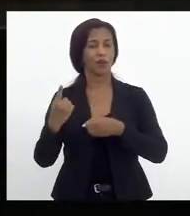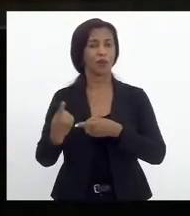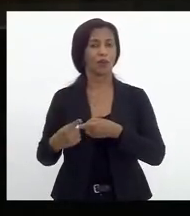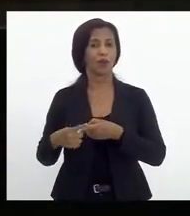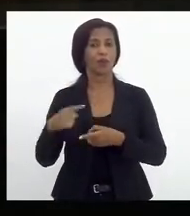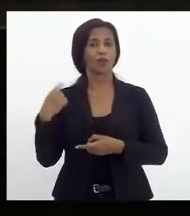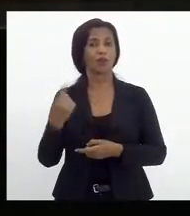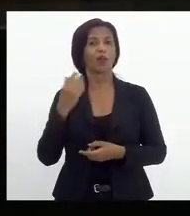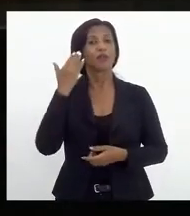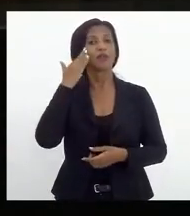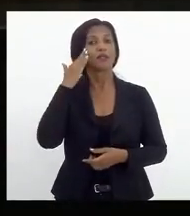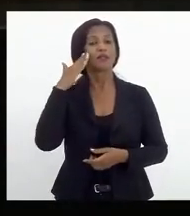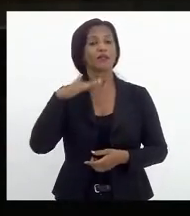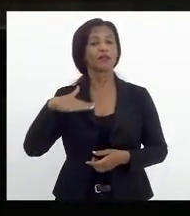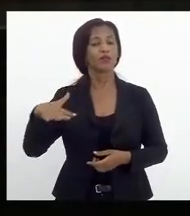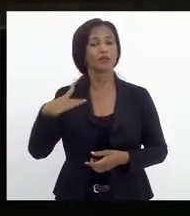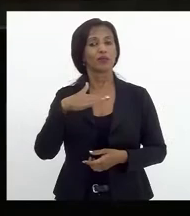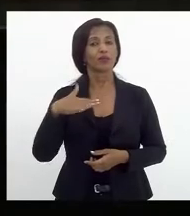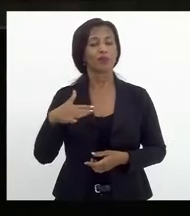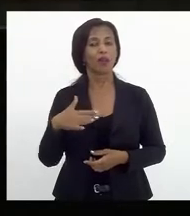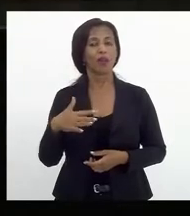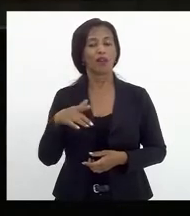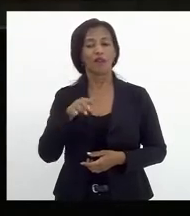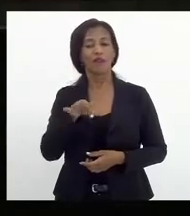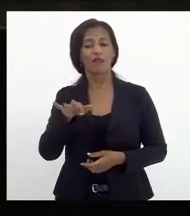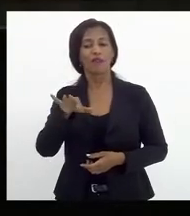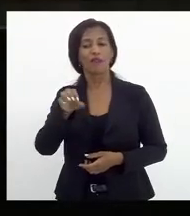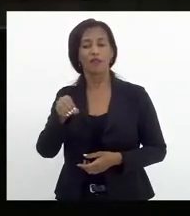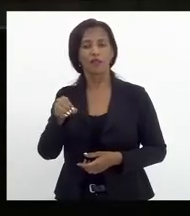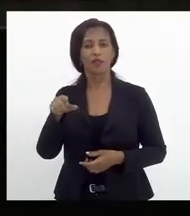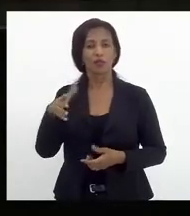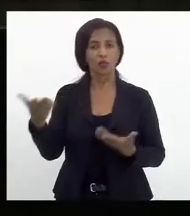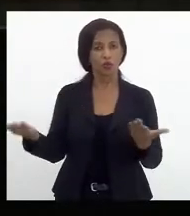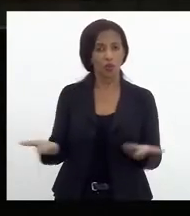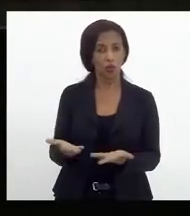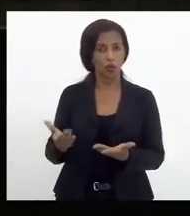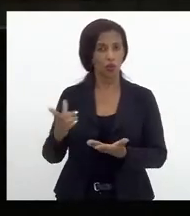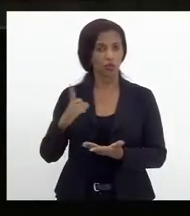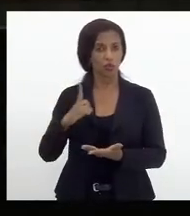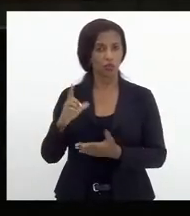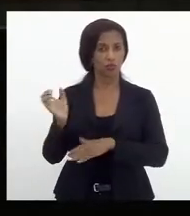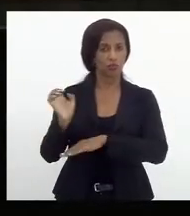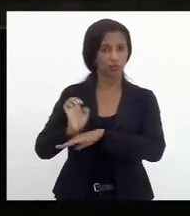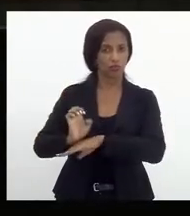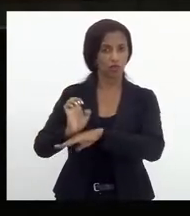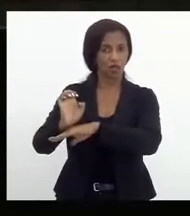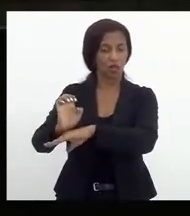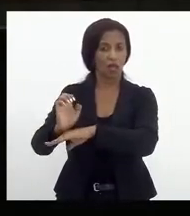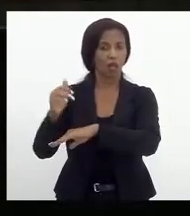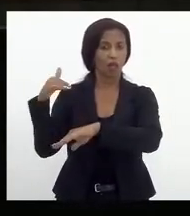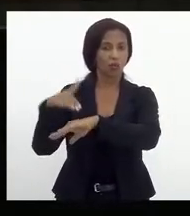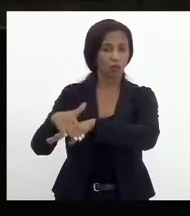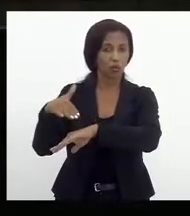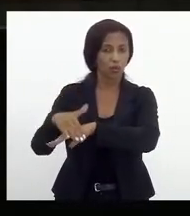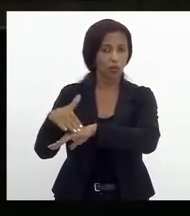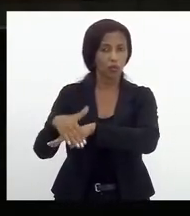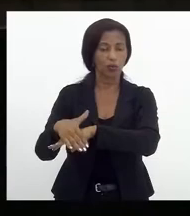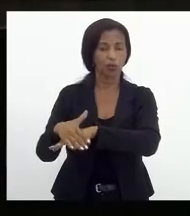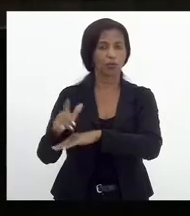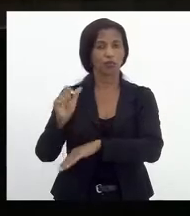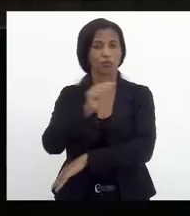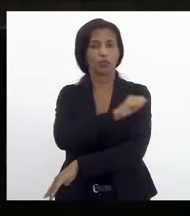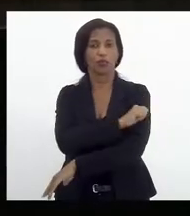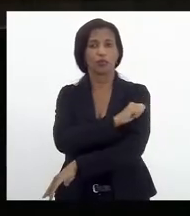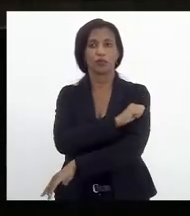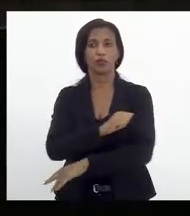nós entendemos que o espaço físico que hoje é cedido ao Estado à noite para os